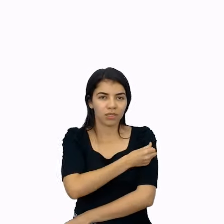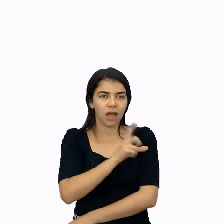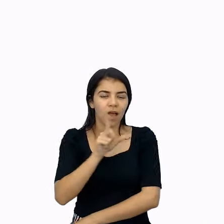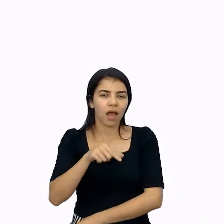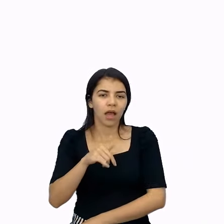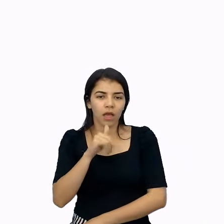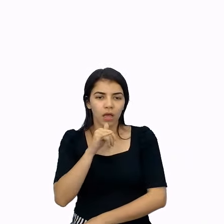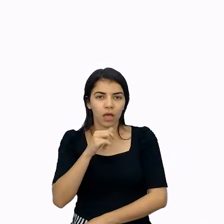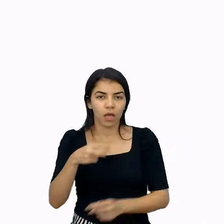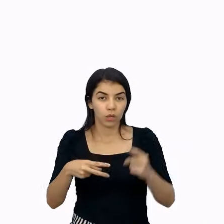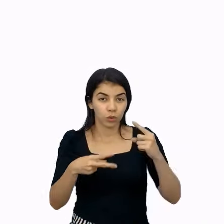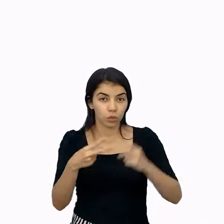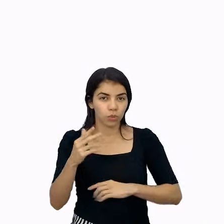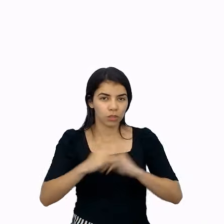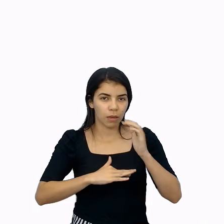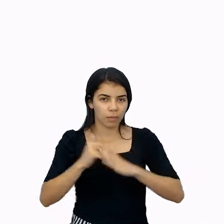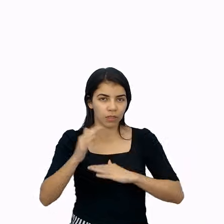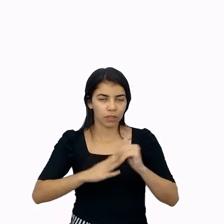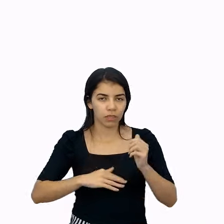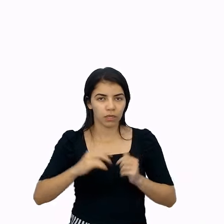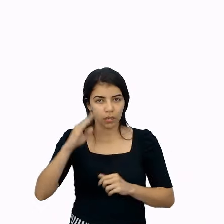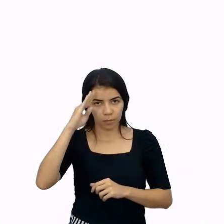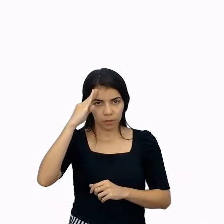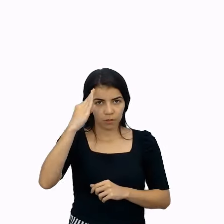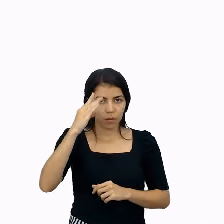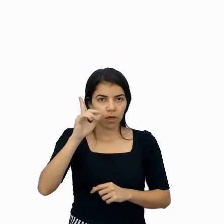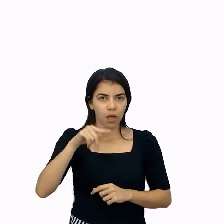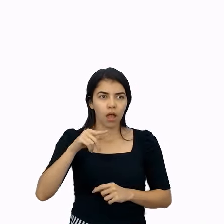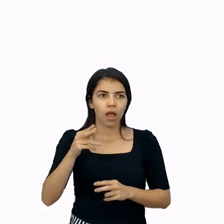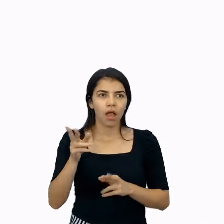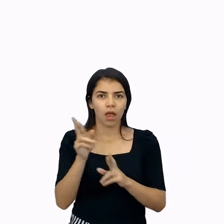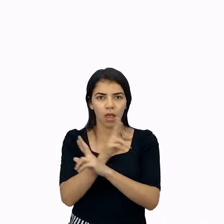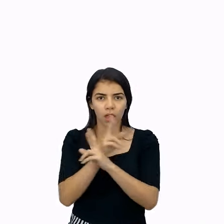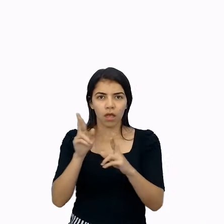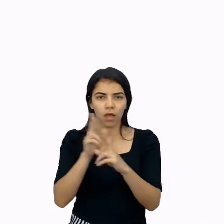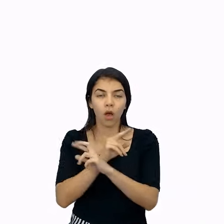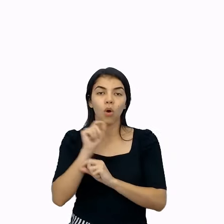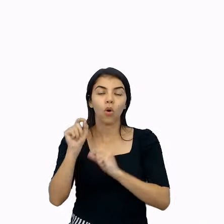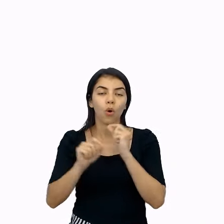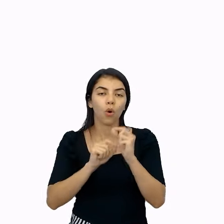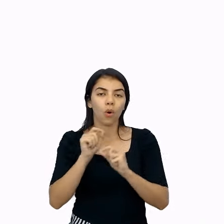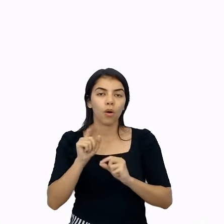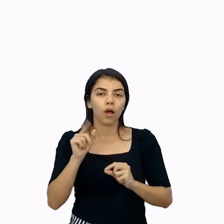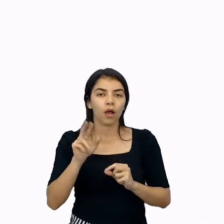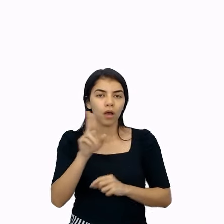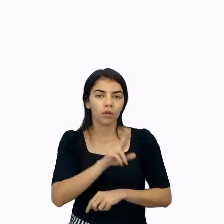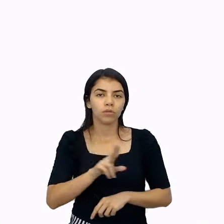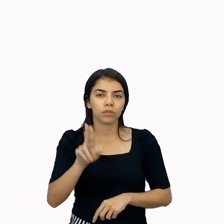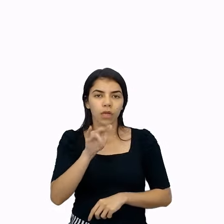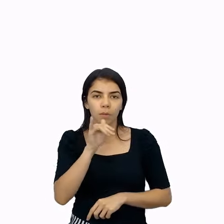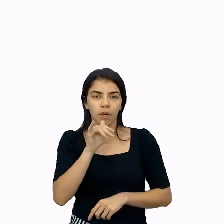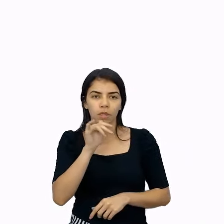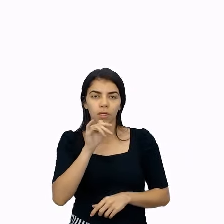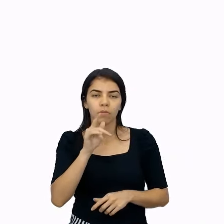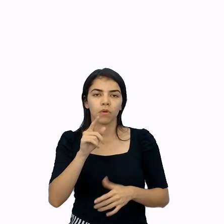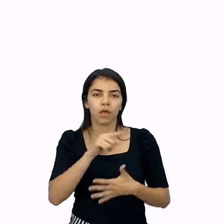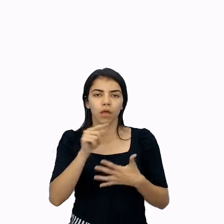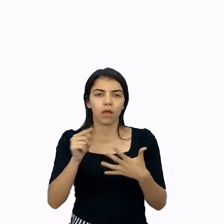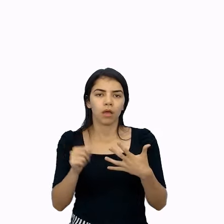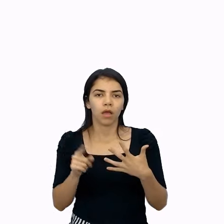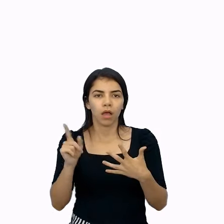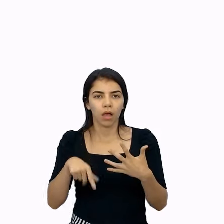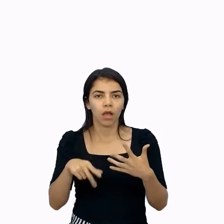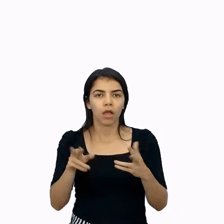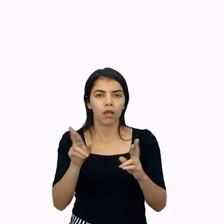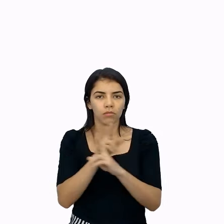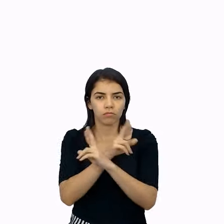duas habilidades essenciais que articulam entre si, pois relacionam-se com os usos de elementos coesivos que visam